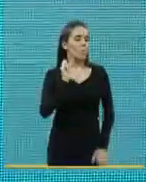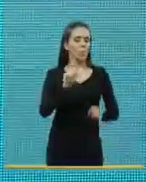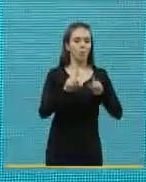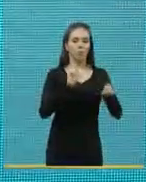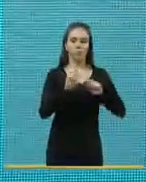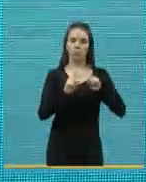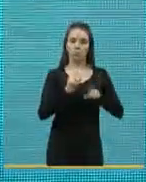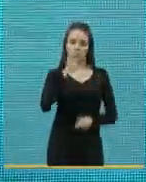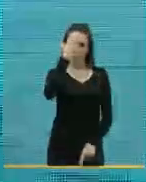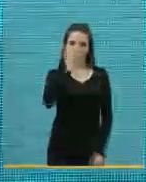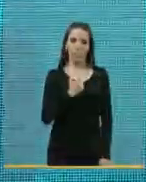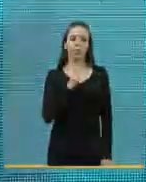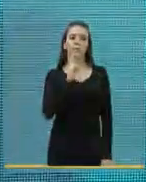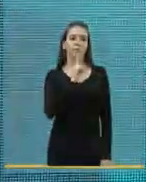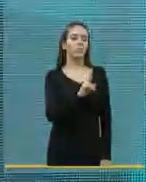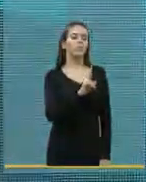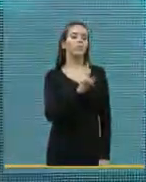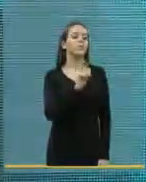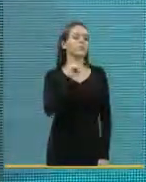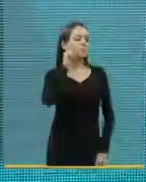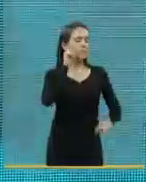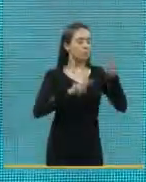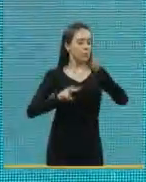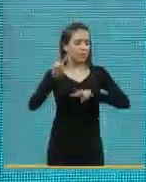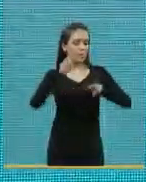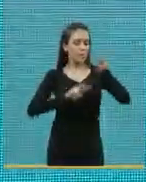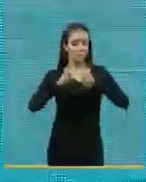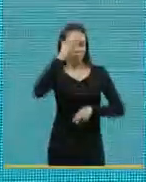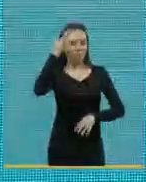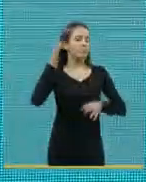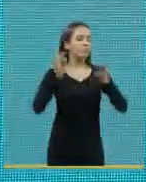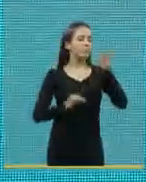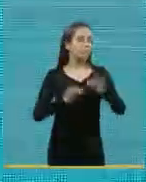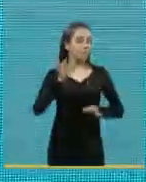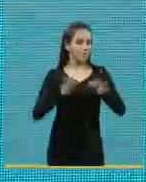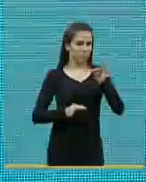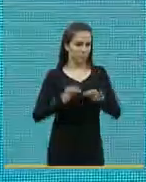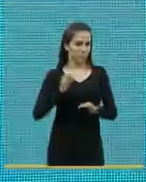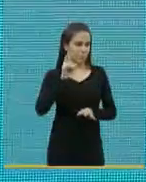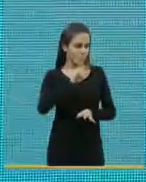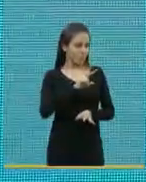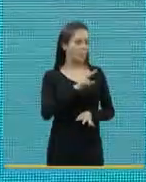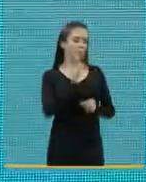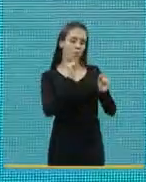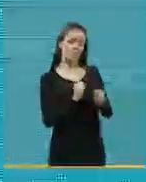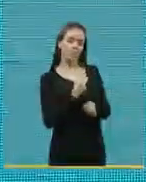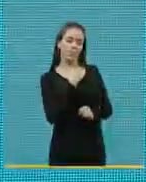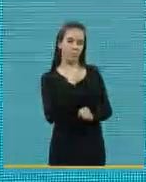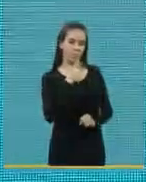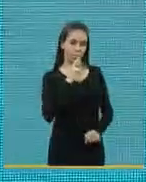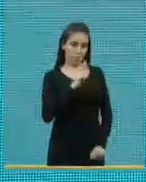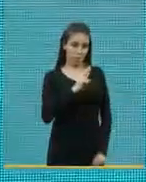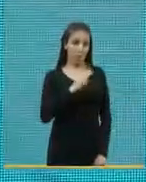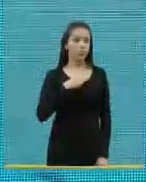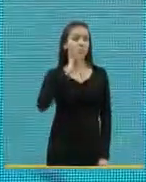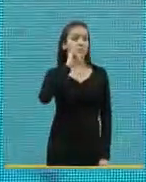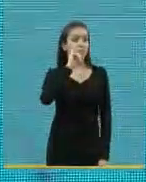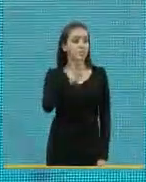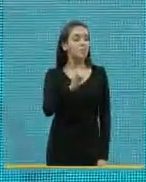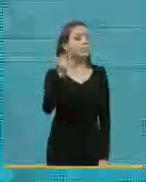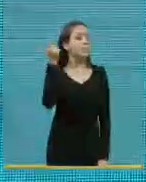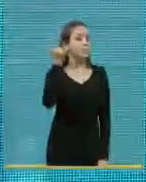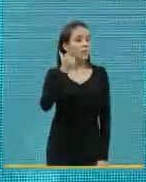moral o direito de resposta será avaliado pela equipe jurídica da organização do debate eu reforço o pedido